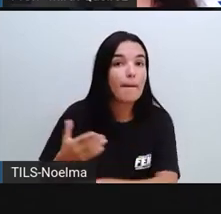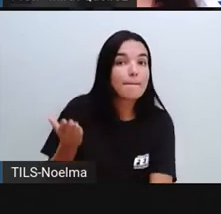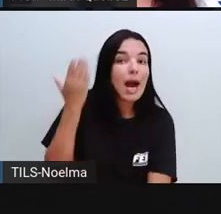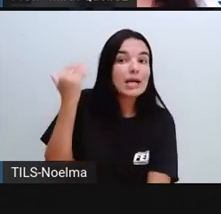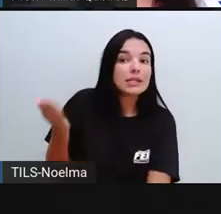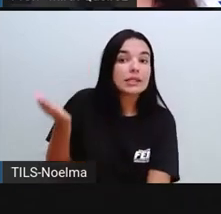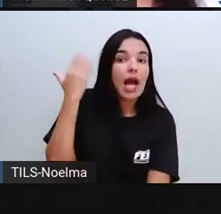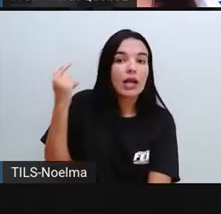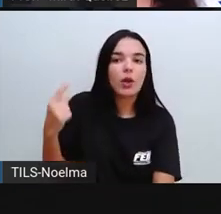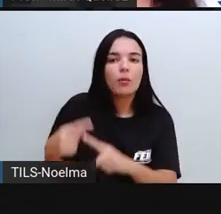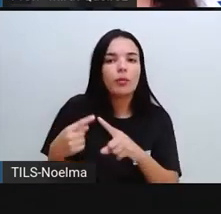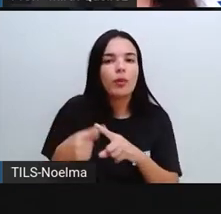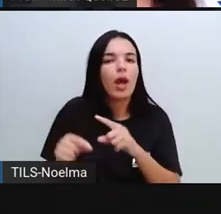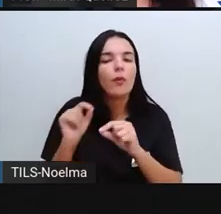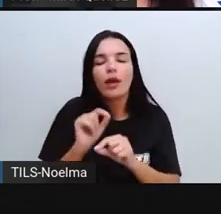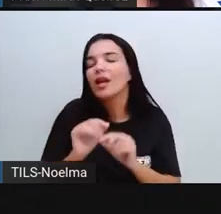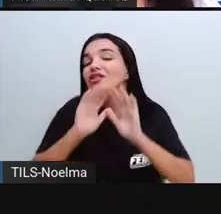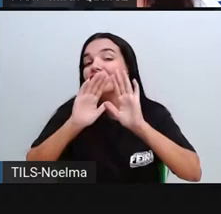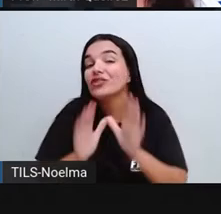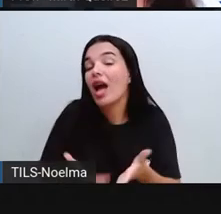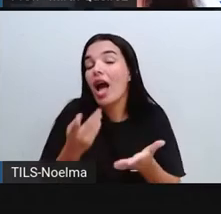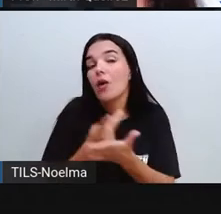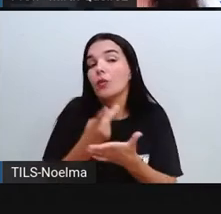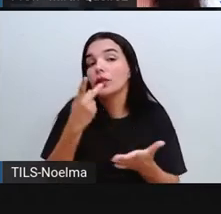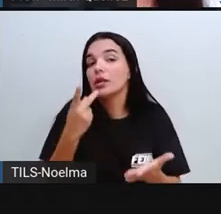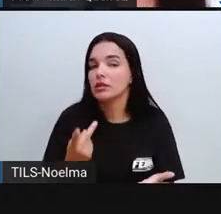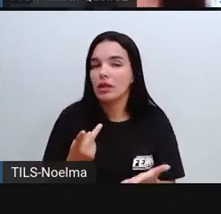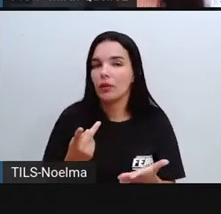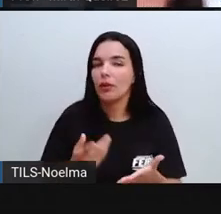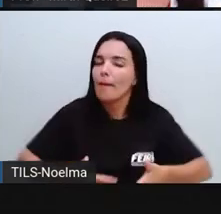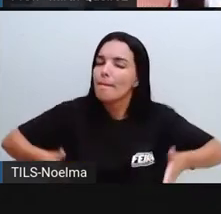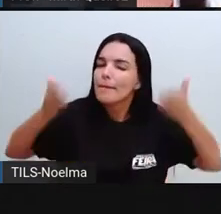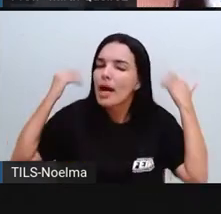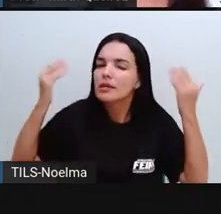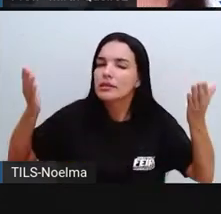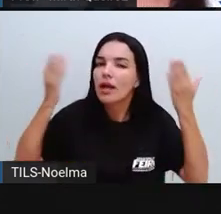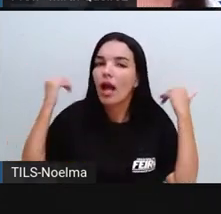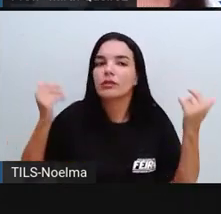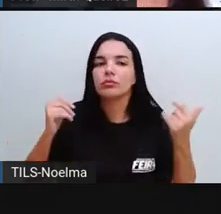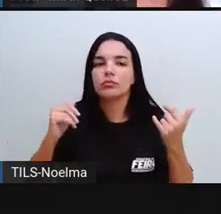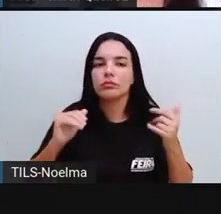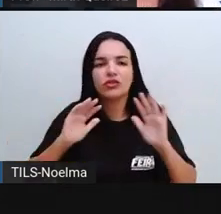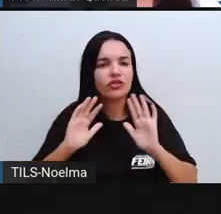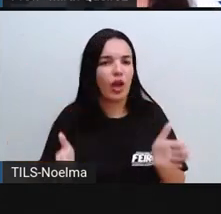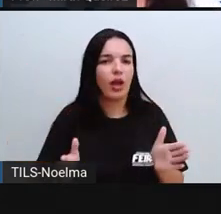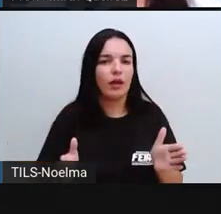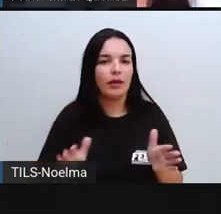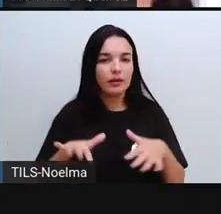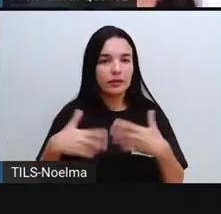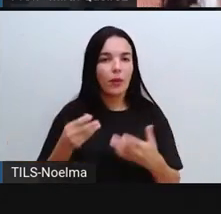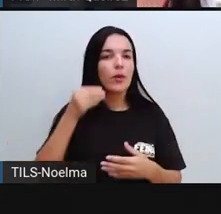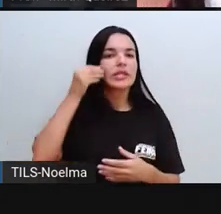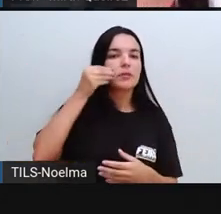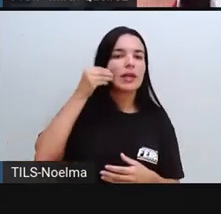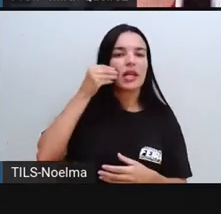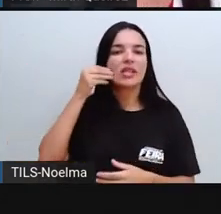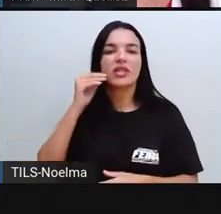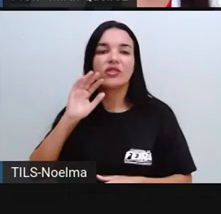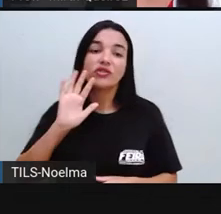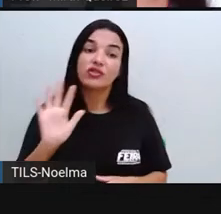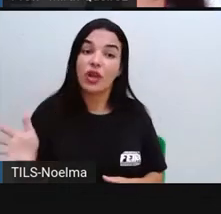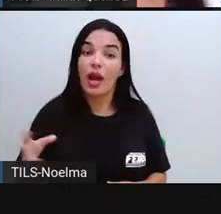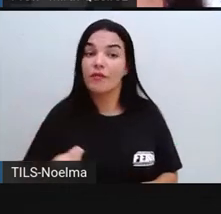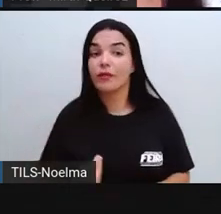até porque se trata de um fato que aconteceu com ele, aconteceu, já aconteceu, uma experiência que ele viveu, ele